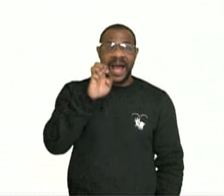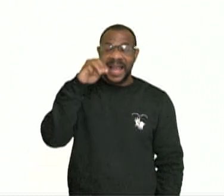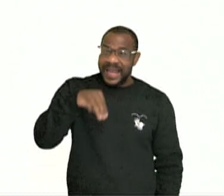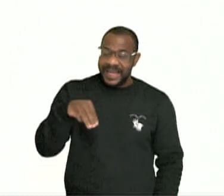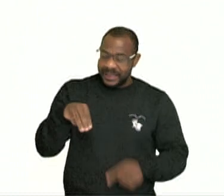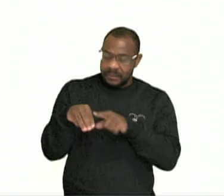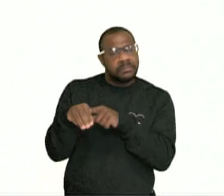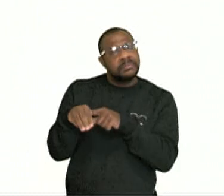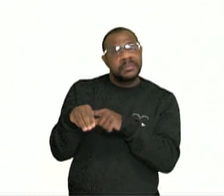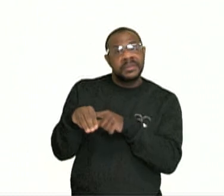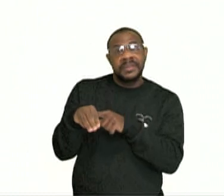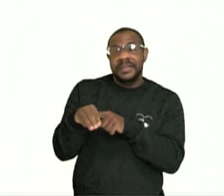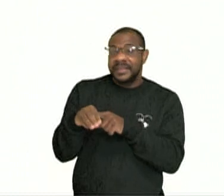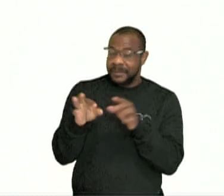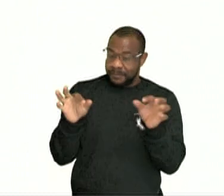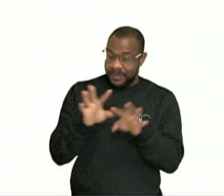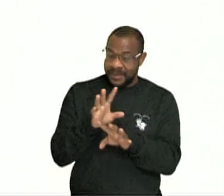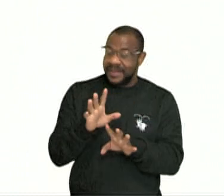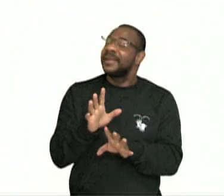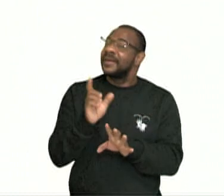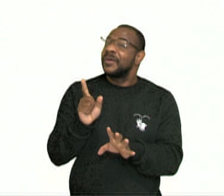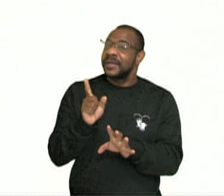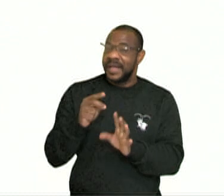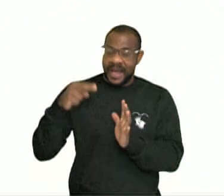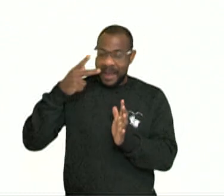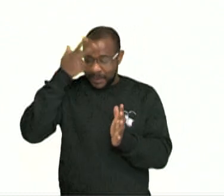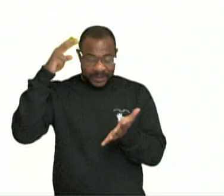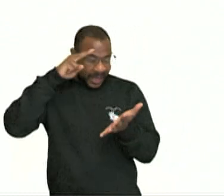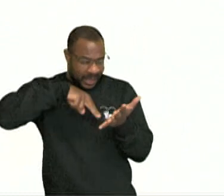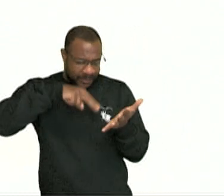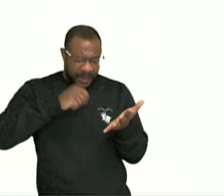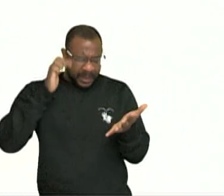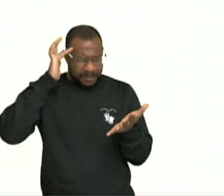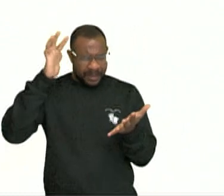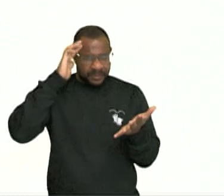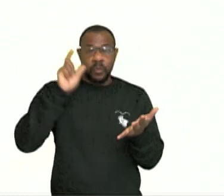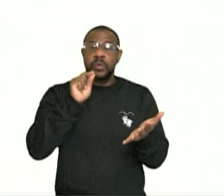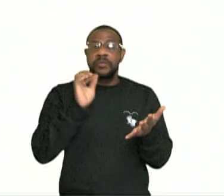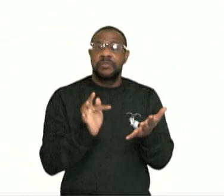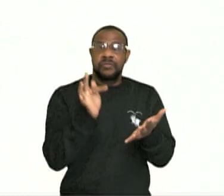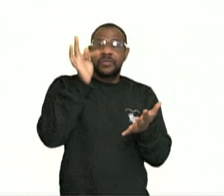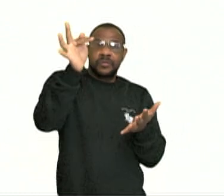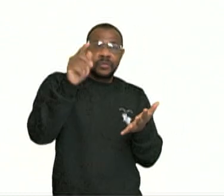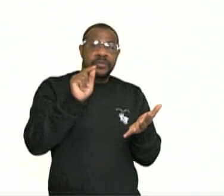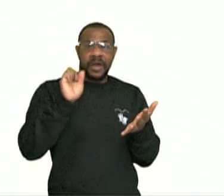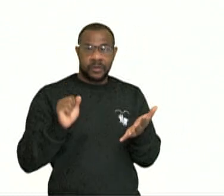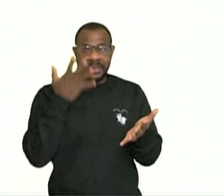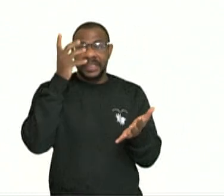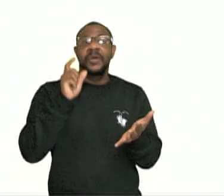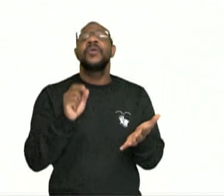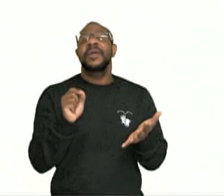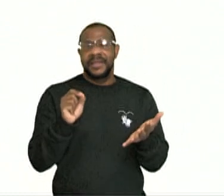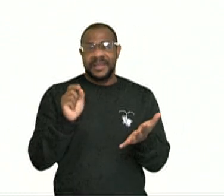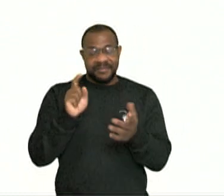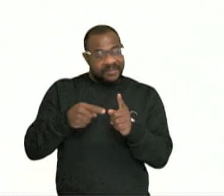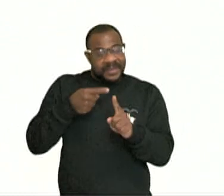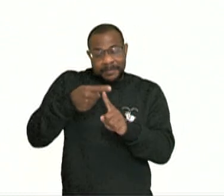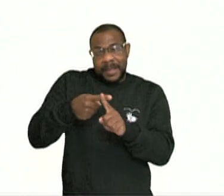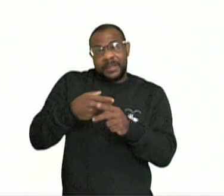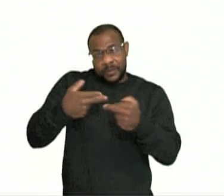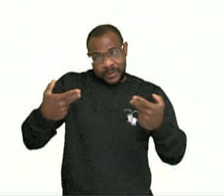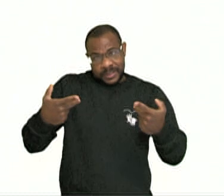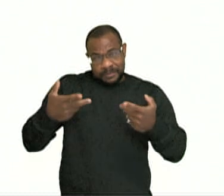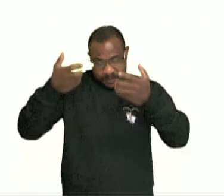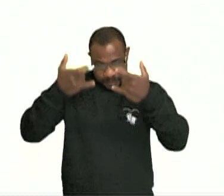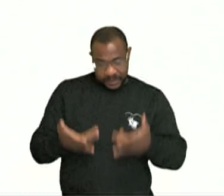dizendo? Eu estou preparando o meu leitor para que ele já imagine o mico-leão dourado e saiba que eu vou falar de alguma coisa a mais.